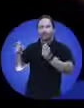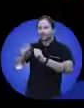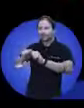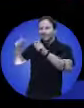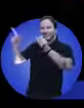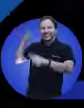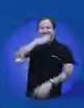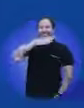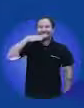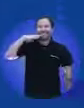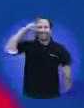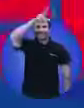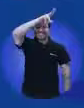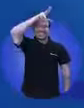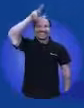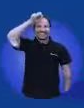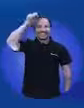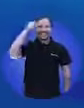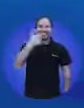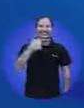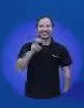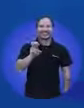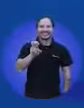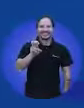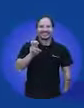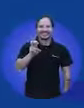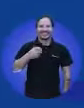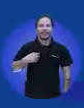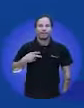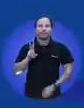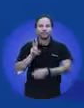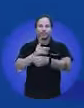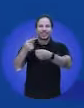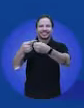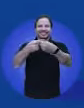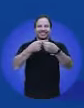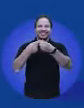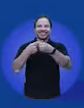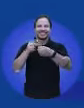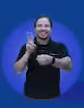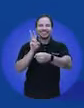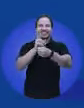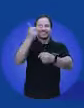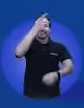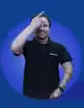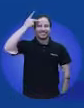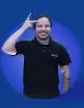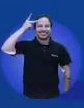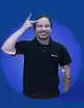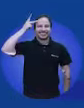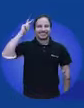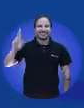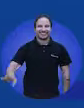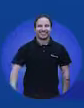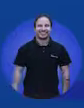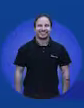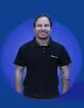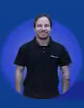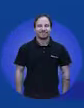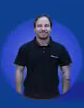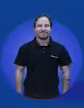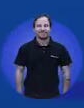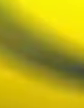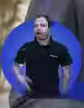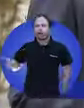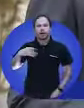Começa agora o programa Béia Prefeita 25. 25! Para cuidar da cidade, para cuidar das